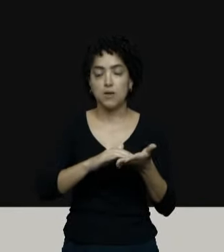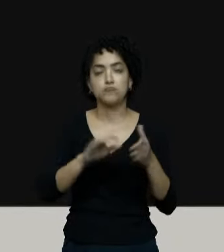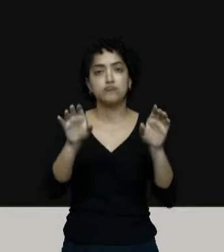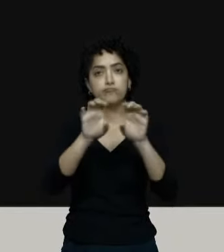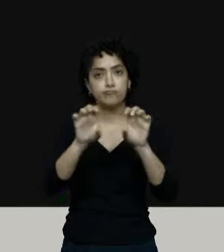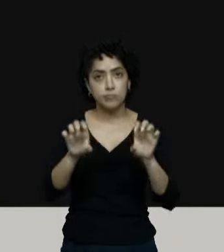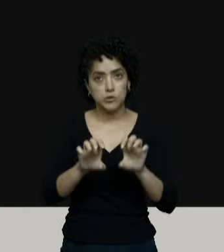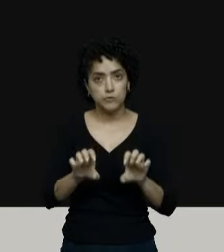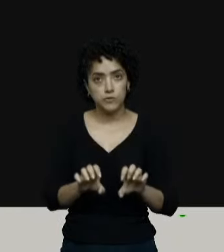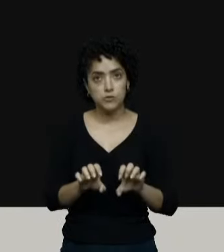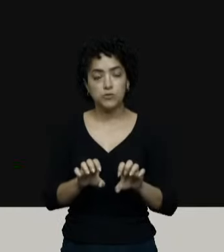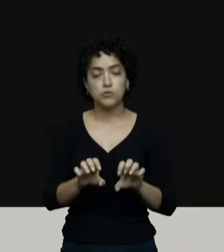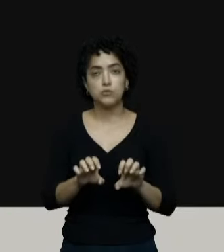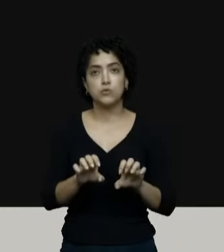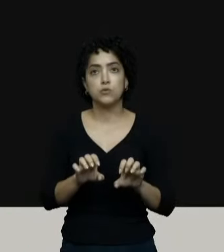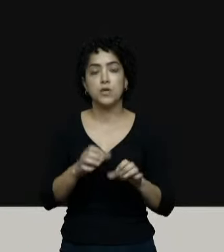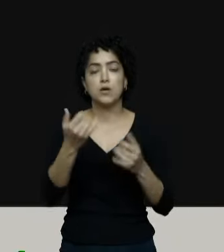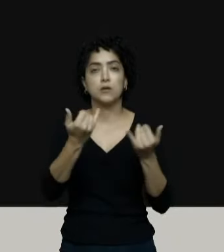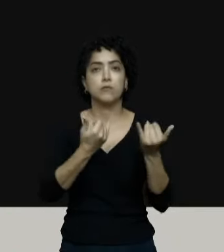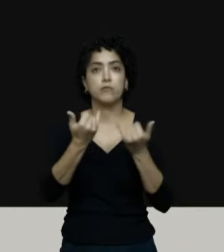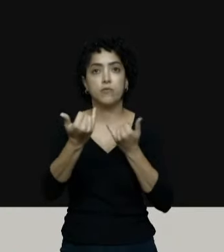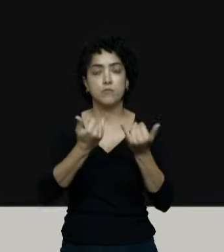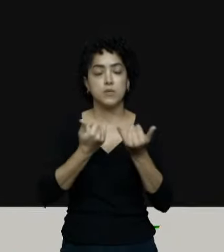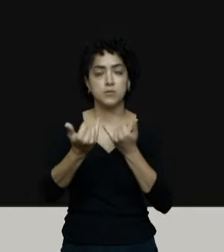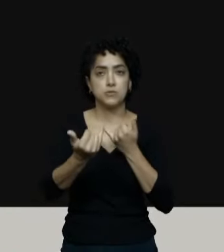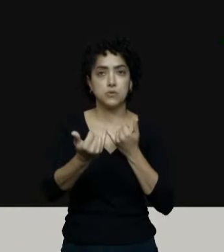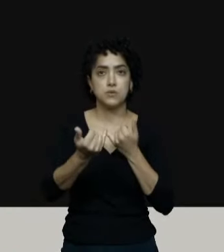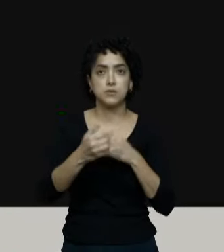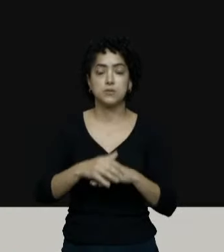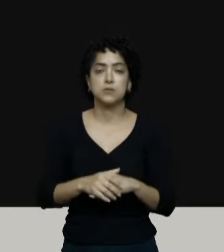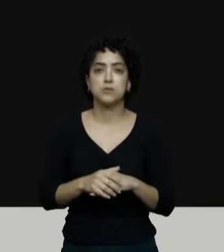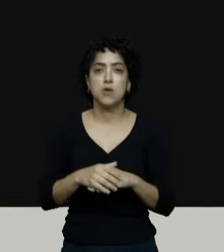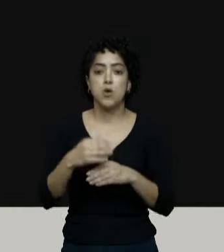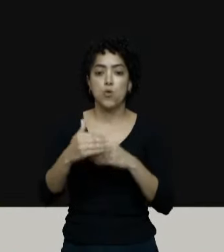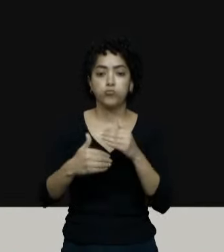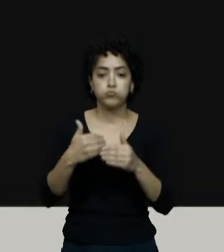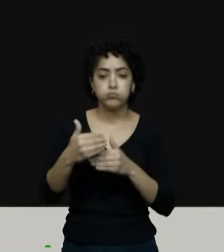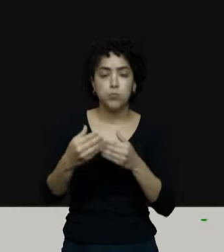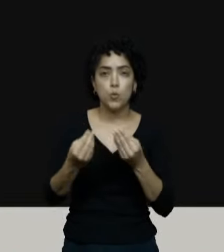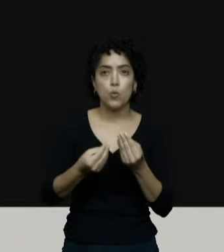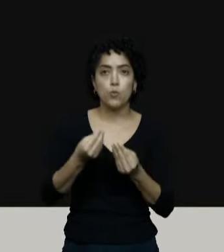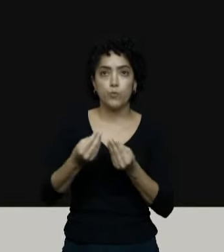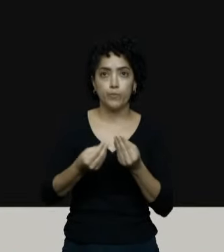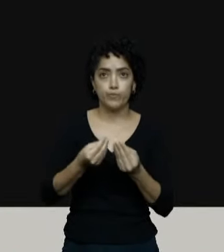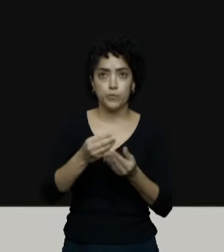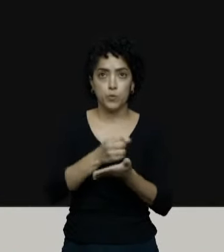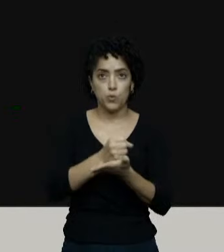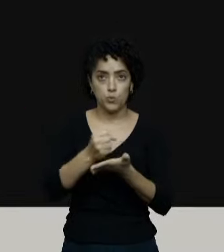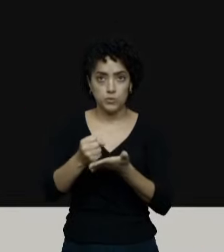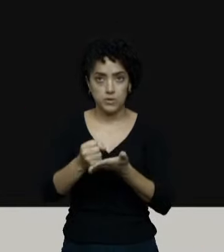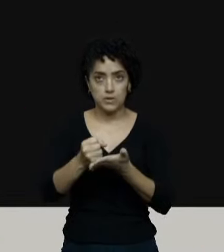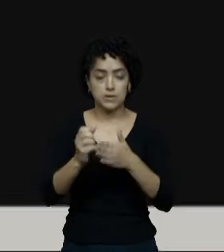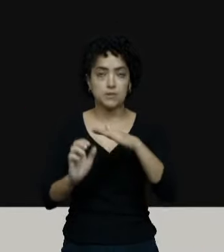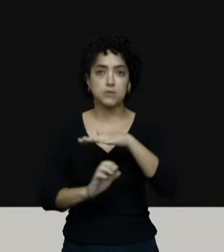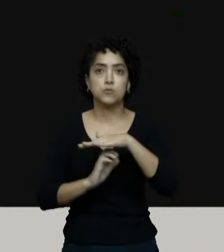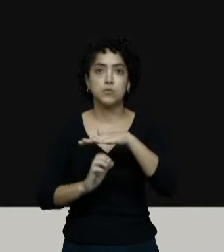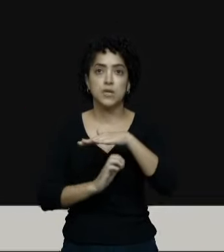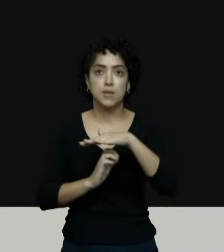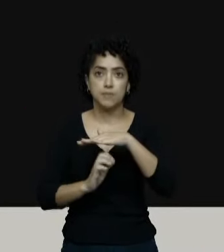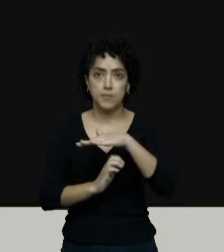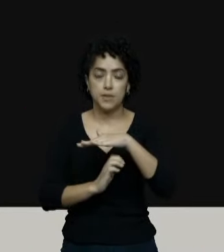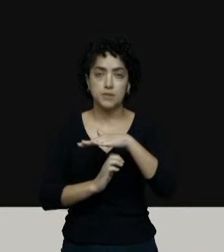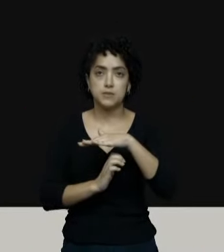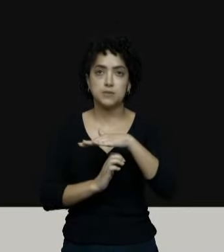Mobilidade informações acerca do andamento da contratação da empresa que irá restaurar